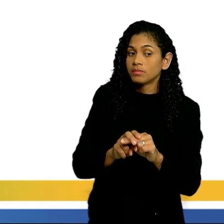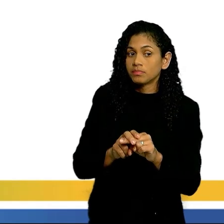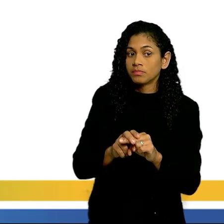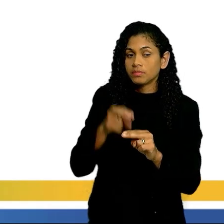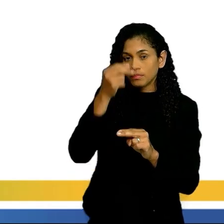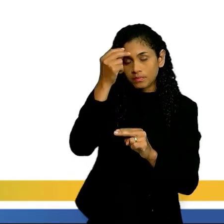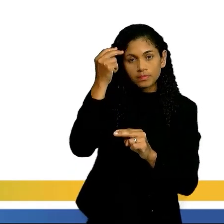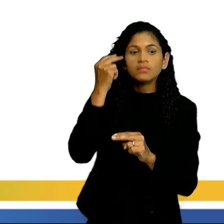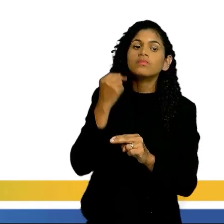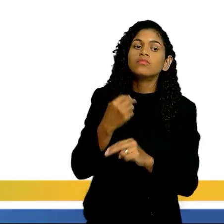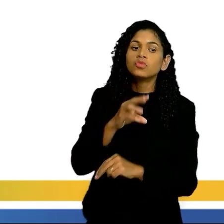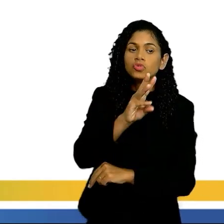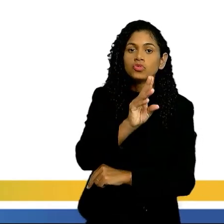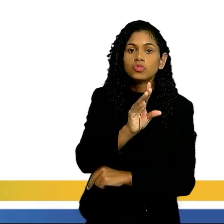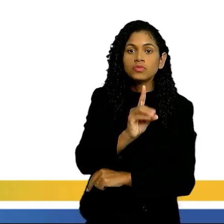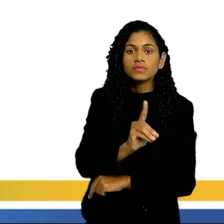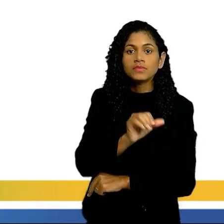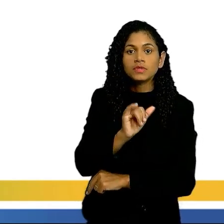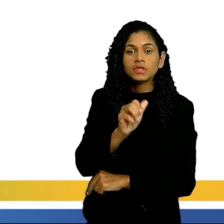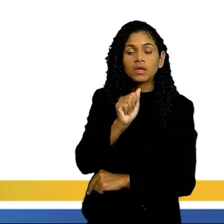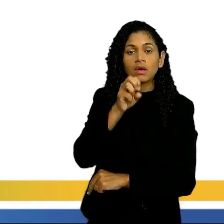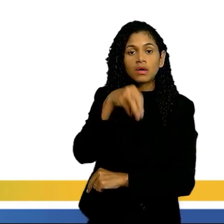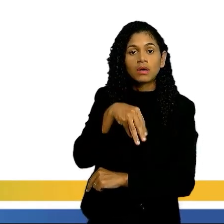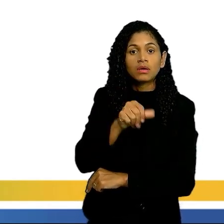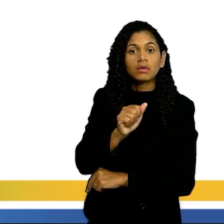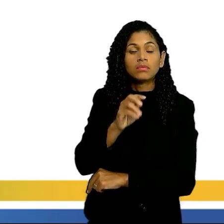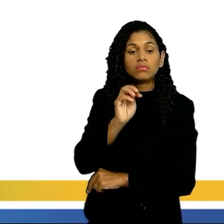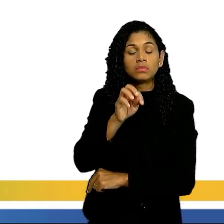diamante Cullinan tinha